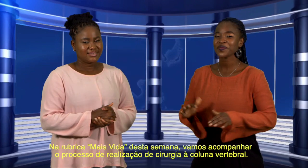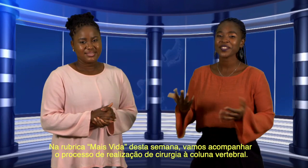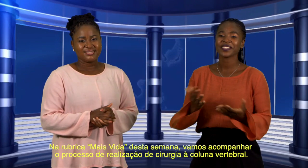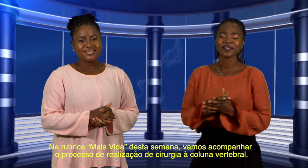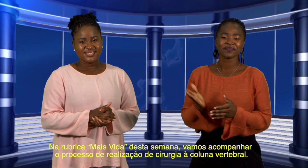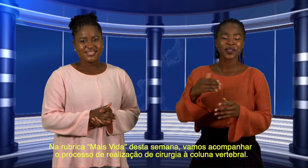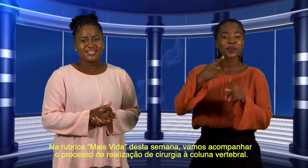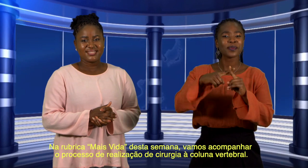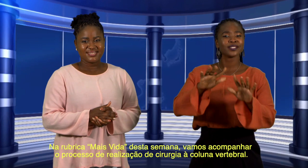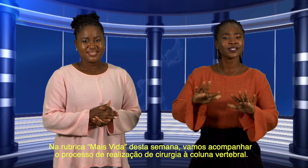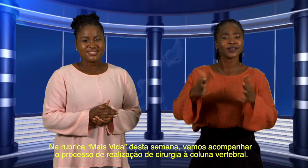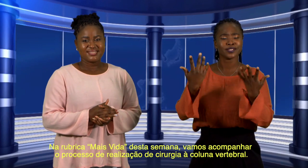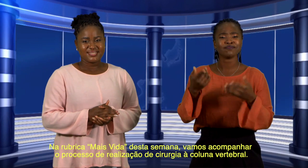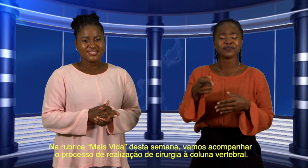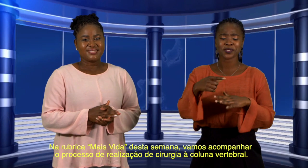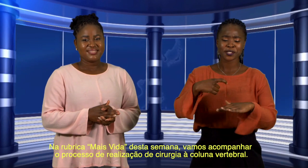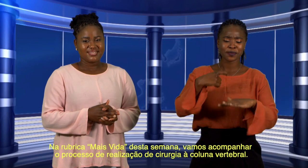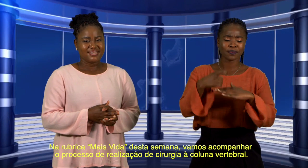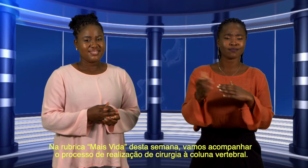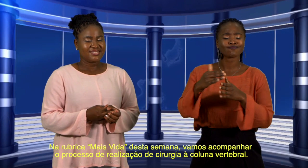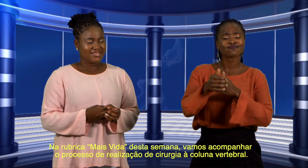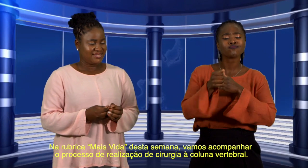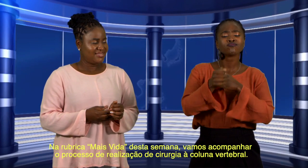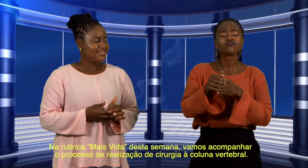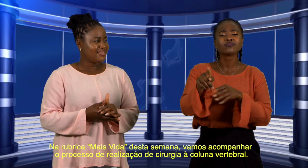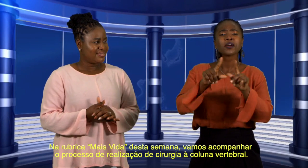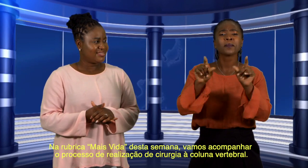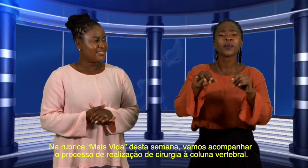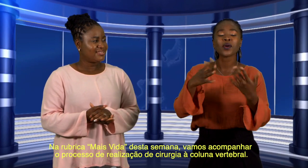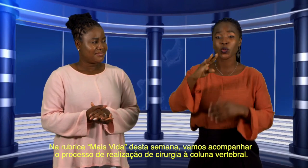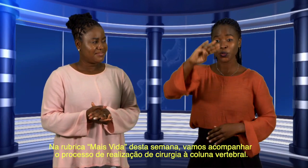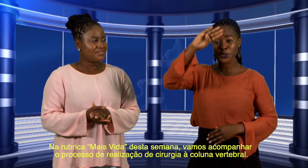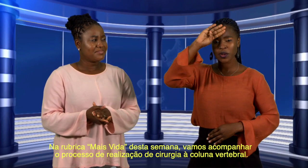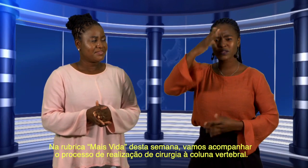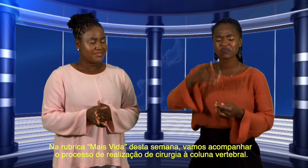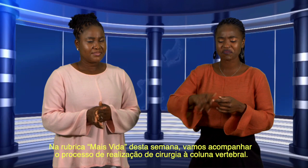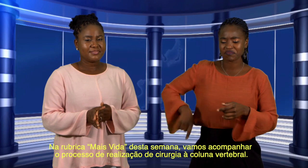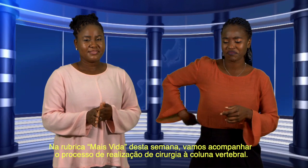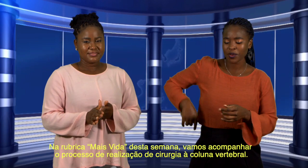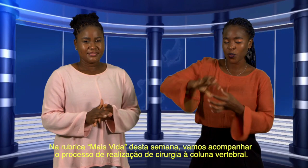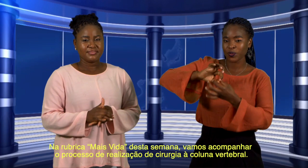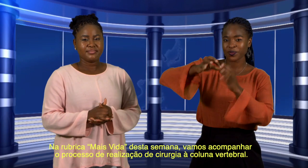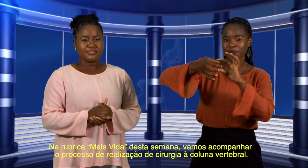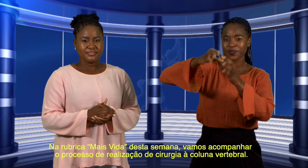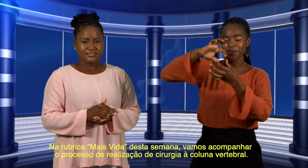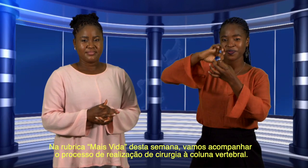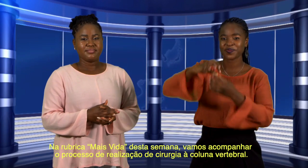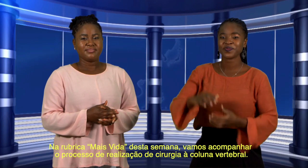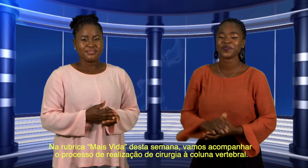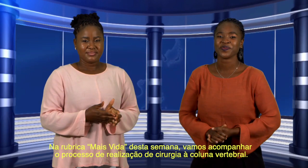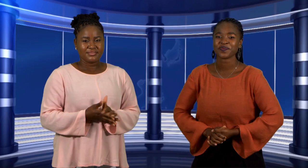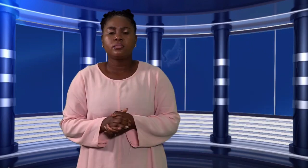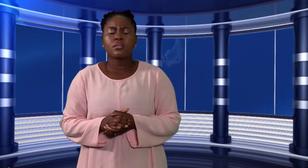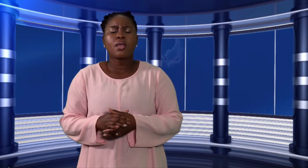doença. Na rubrica Mais Vida desta semana, vamos acompanhar o processo de realização de cirurgia